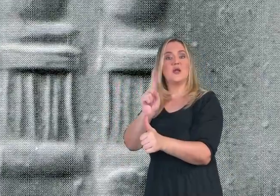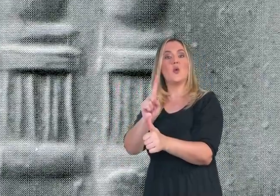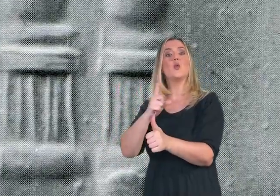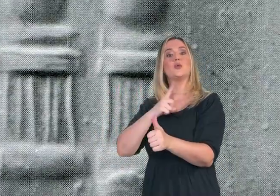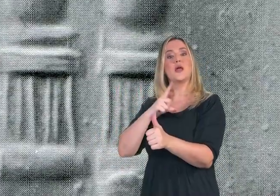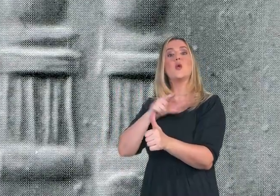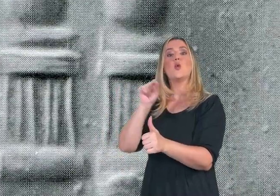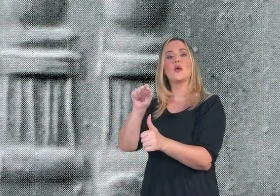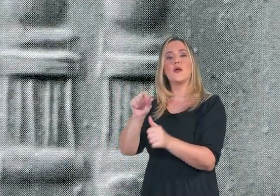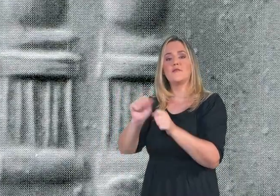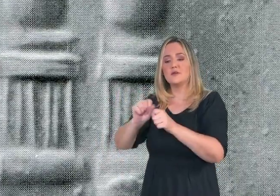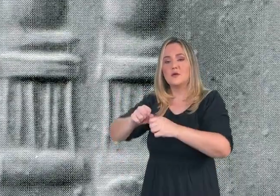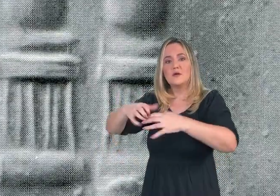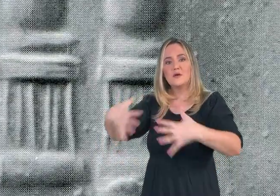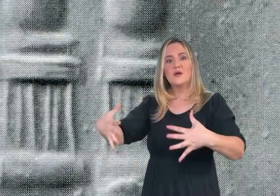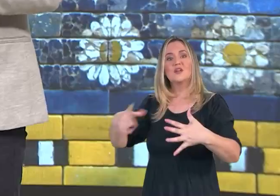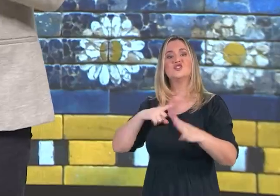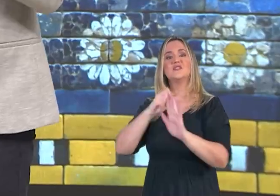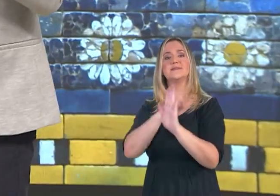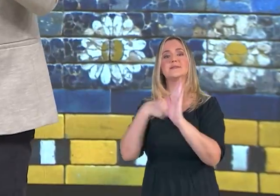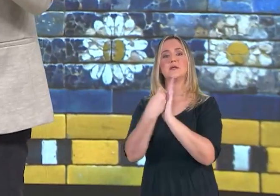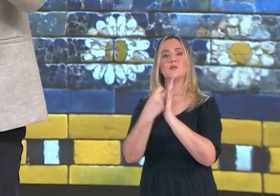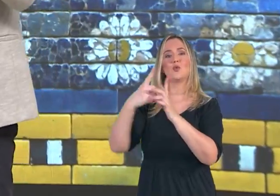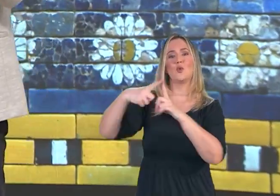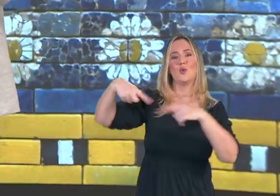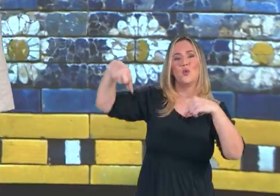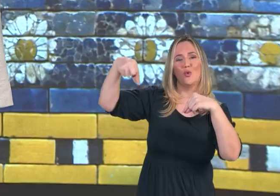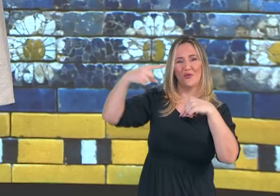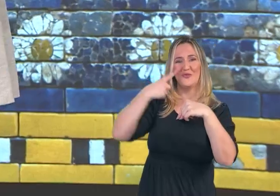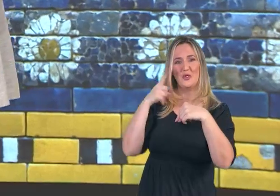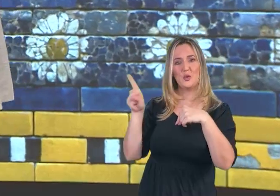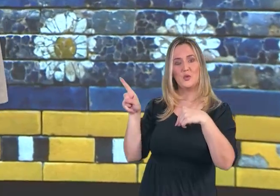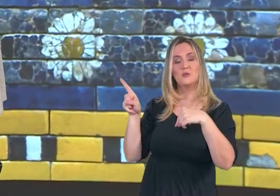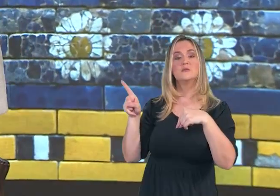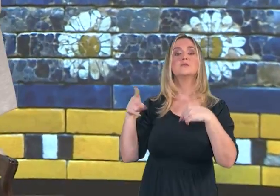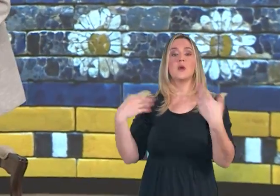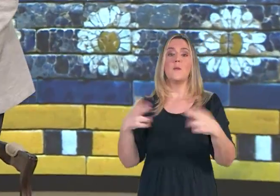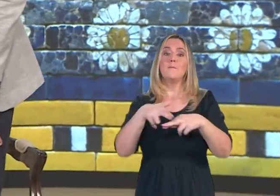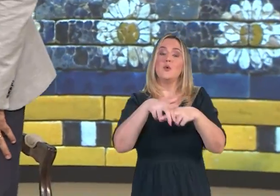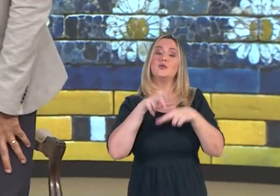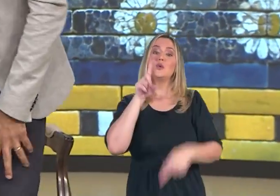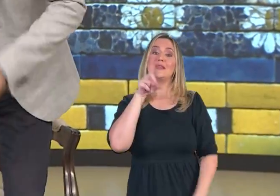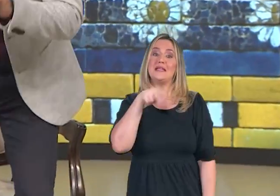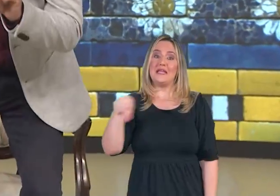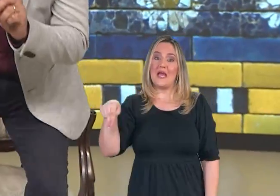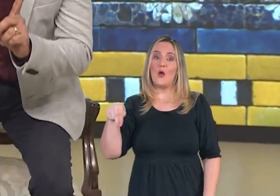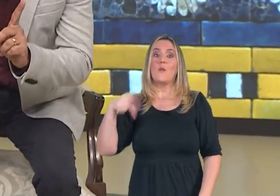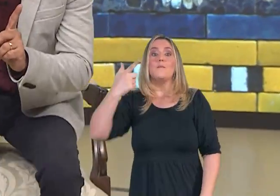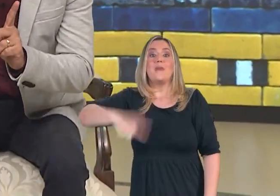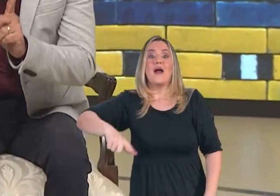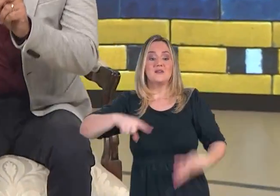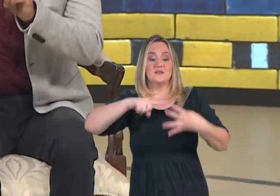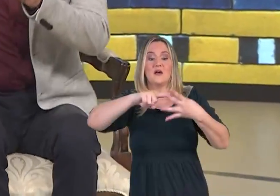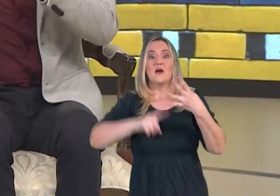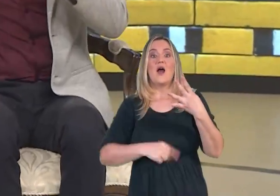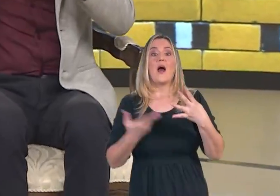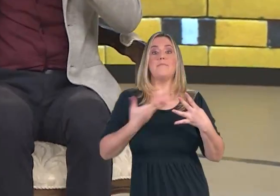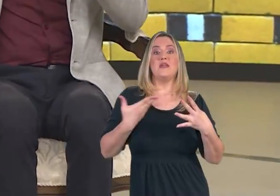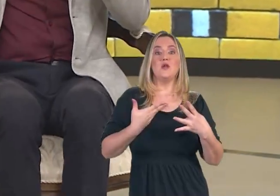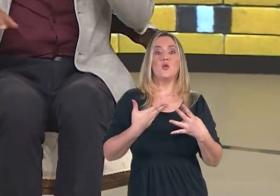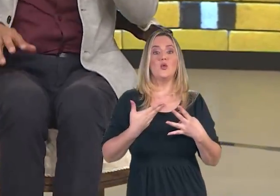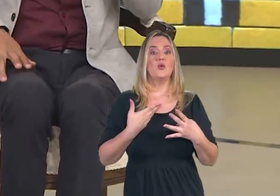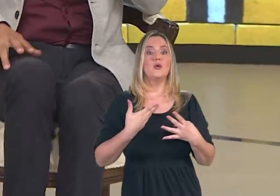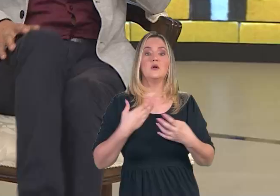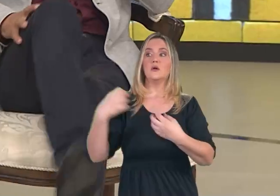realizando ritos a partir de seus símbolos. Era para isso que Daniel e seus companheiros estavam sendo preparados. Aliás, a preparação